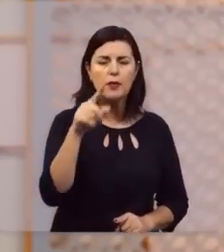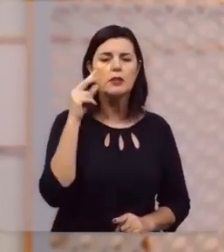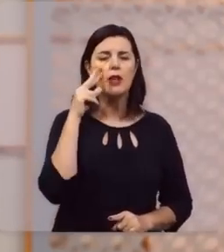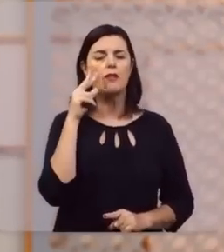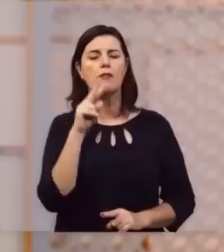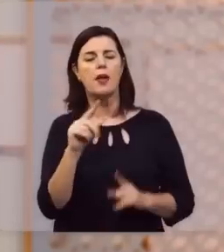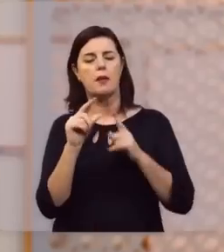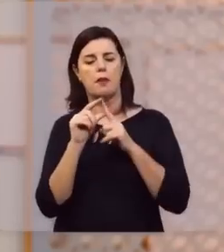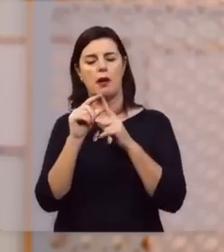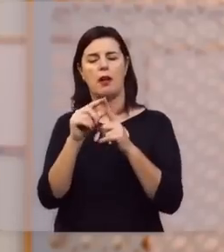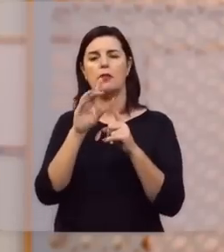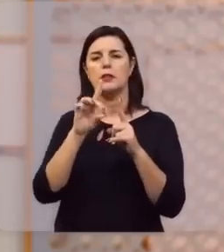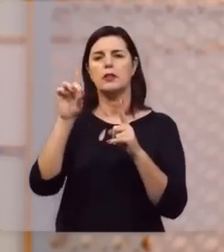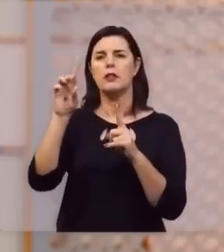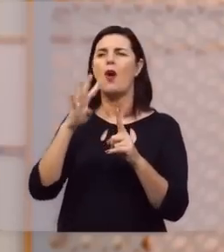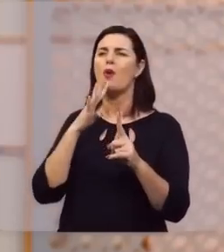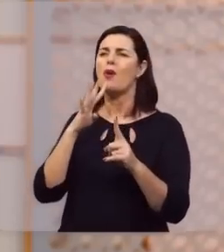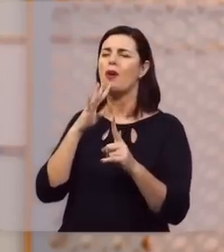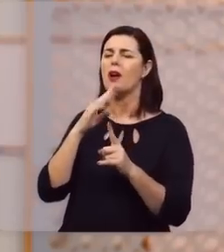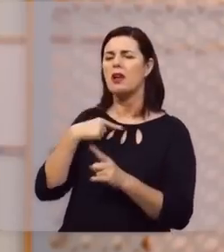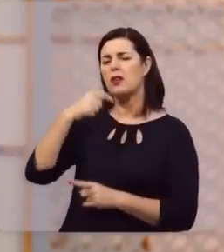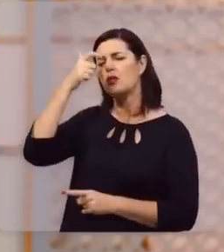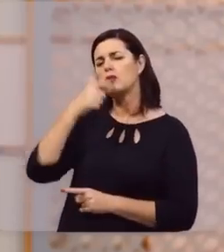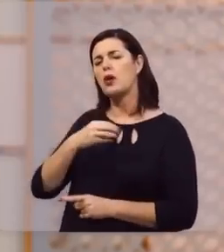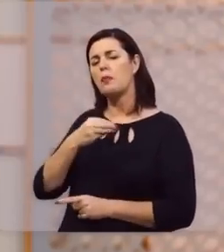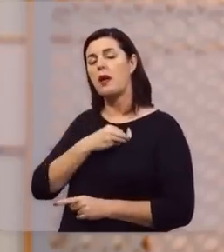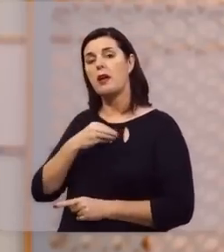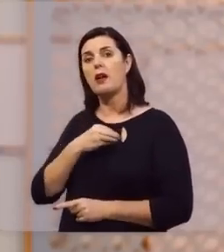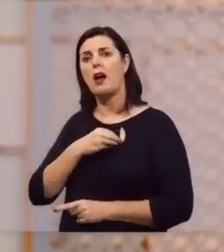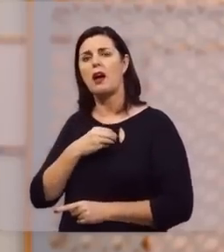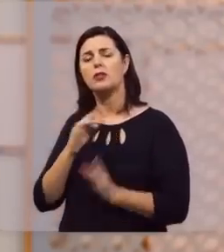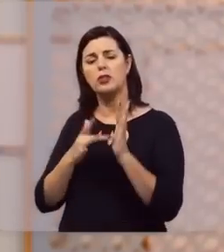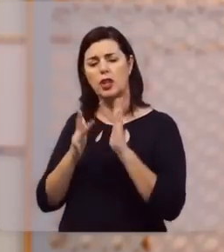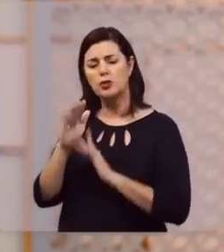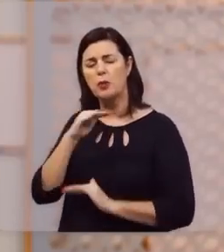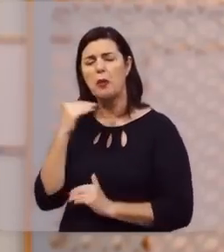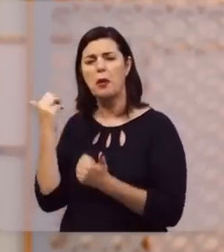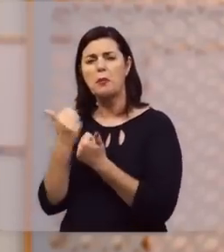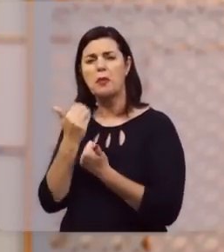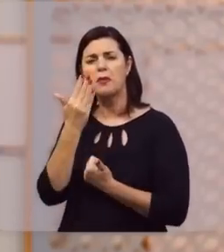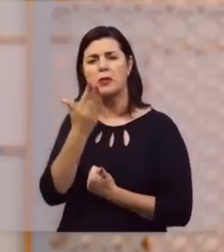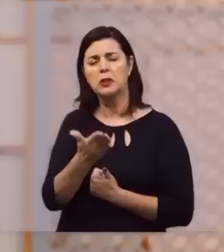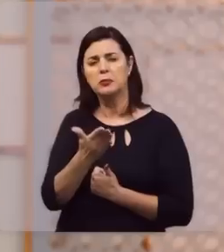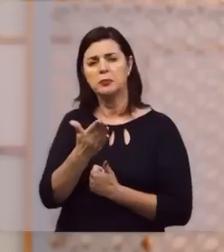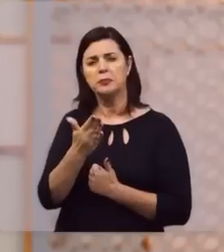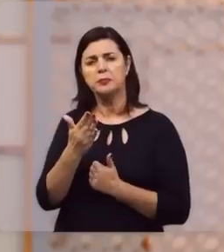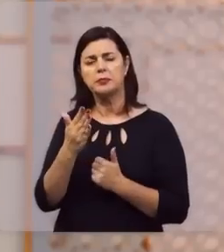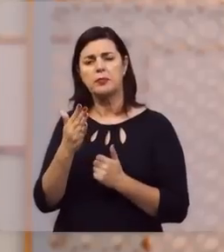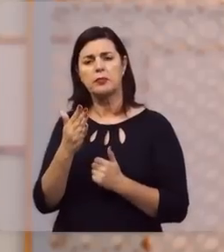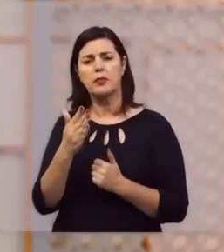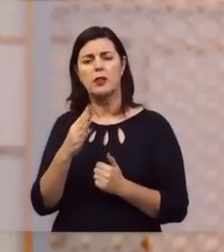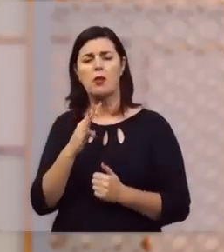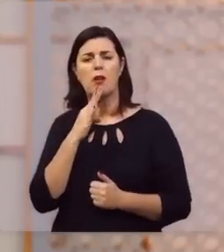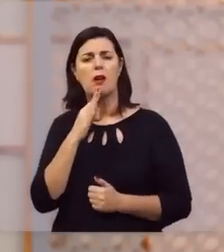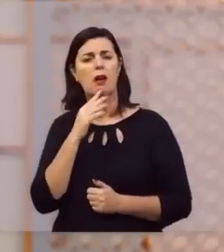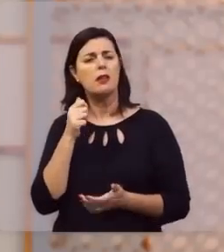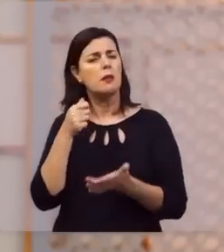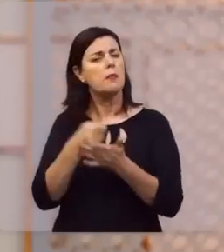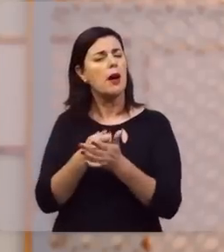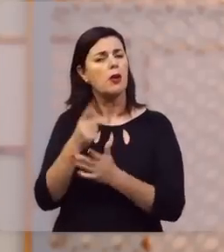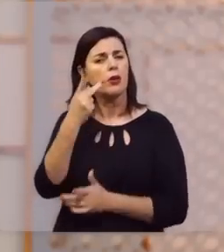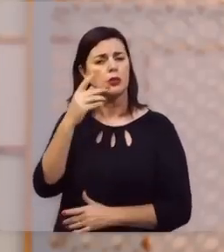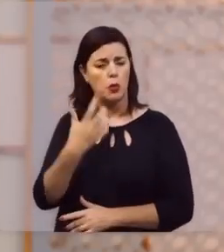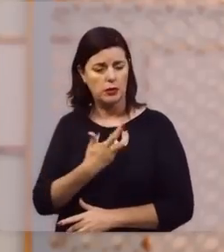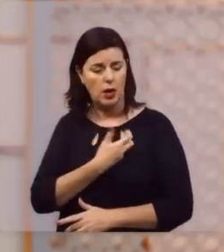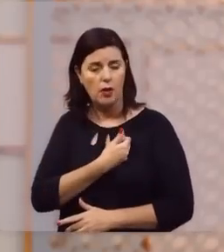você ouvir a palavra de Deus reconhece o pecador reconhece que ele morreu pelos seus pecados reconhece que ele pagou o